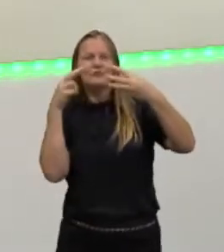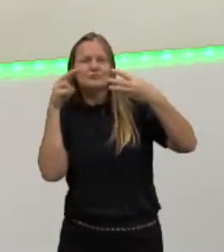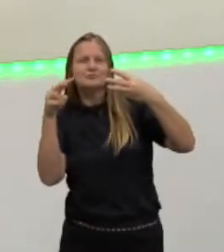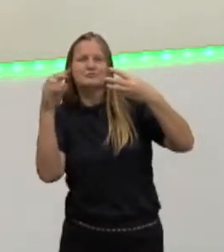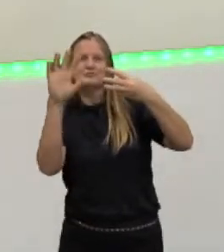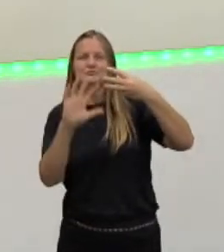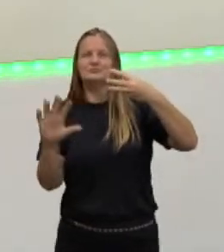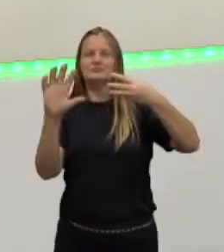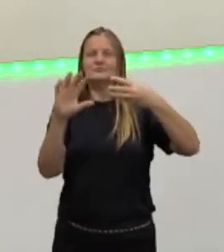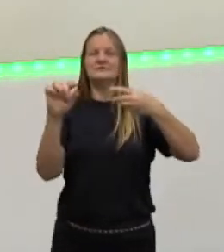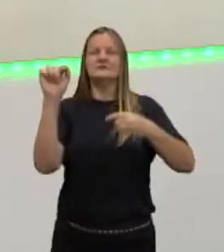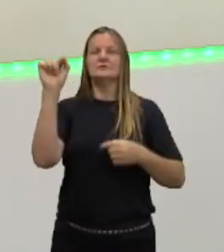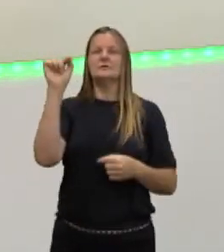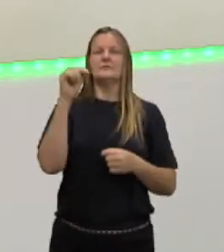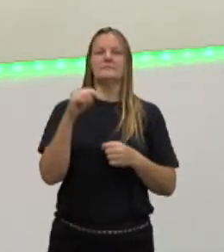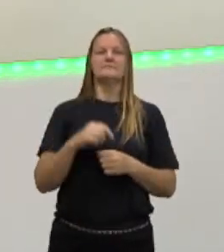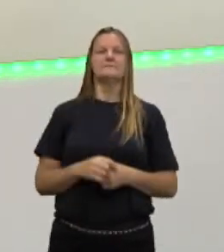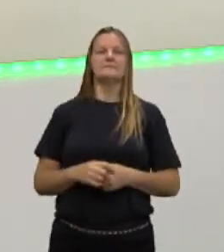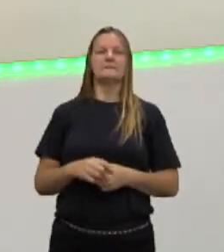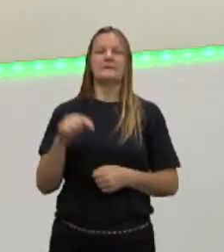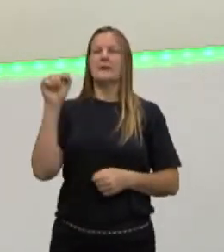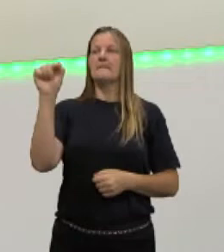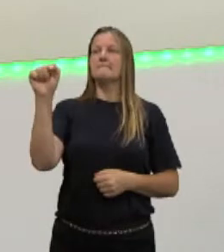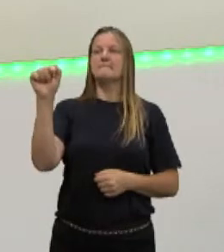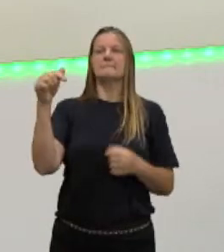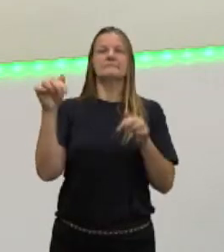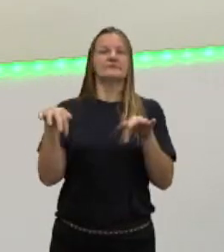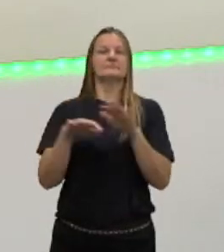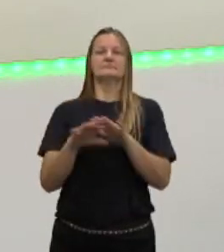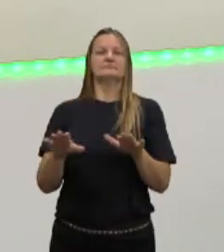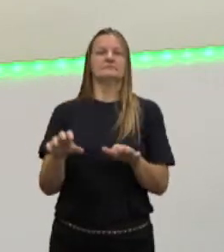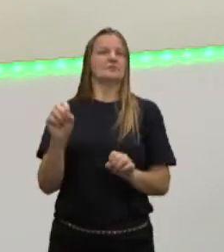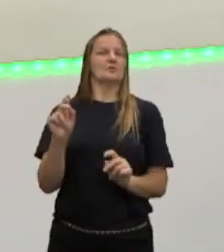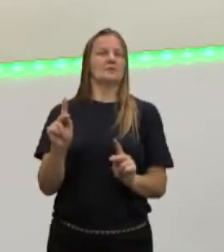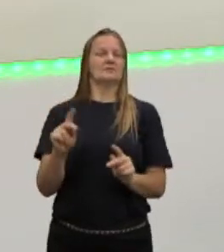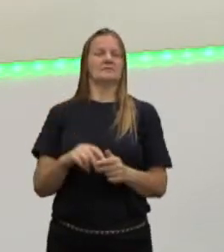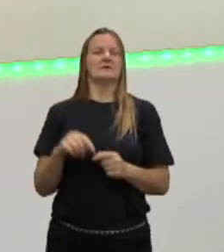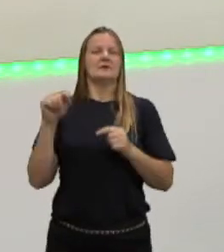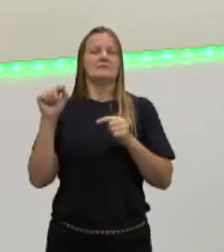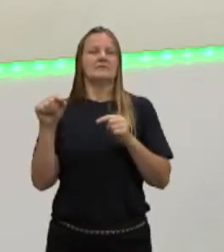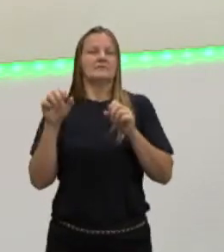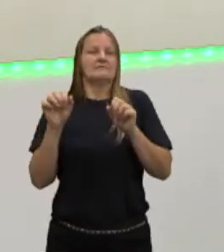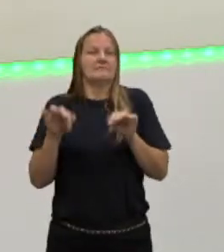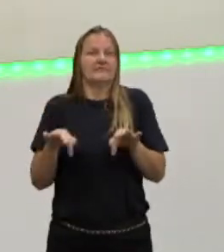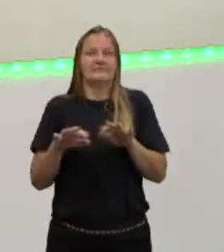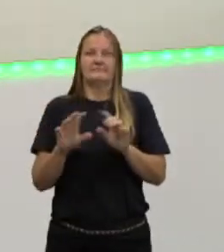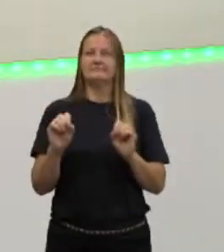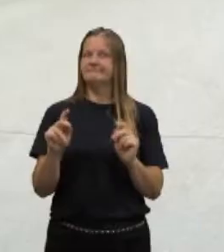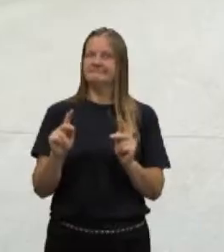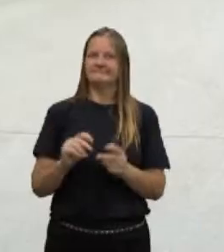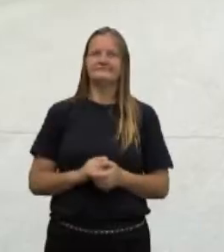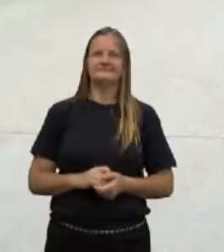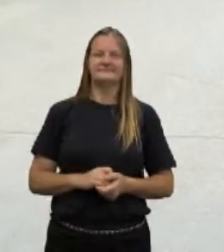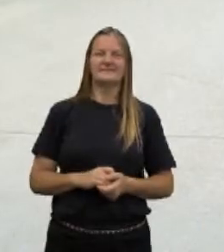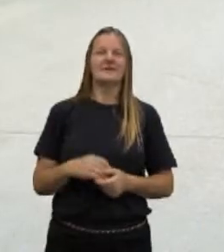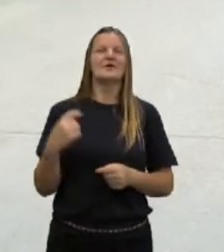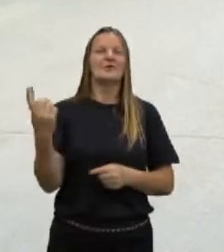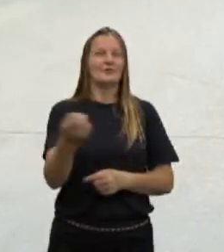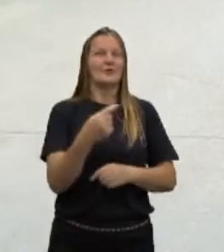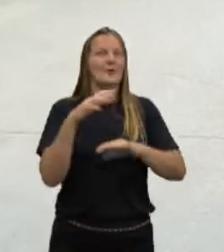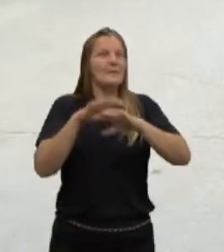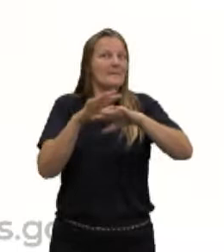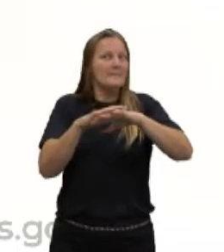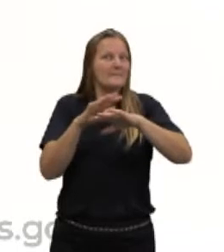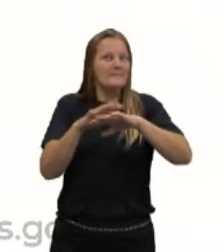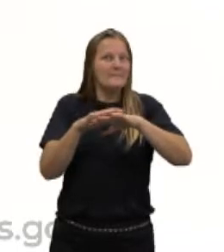se tu colocasse um ponto final na primeira explicação, está tudo bem. Sim. É, então, então, o nosso, na